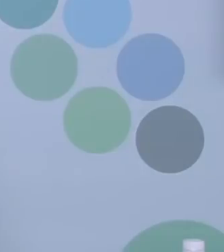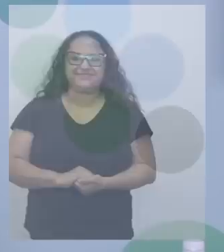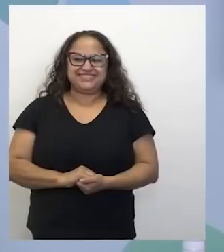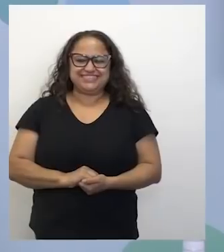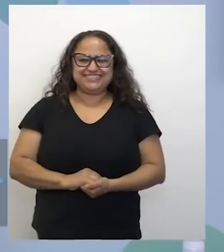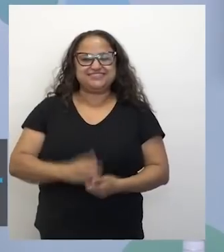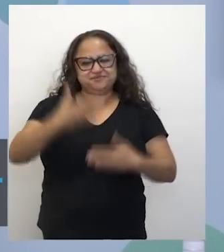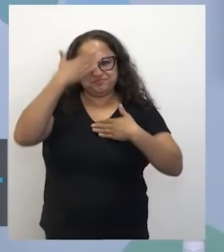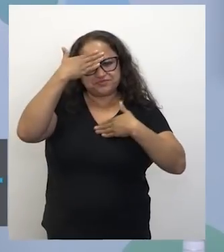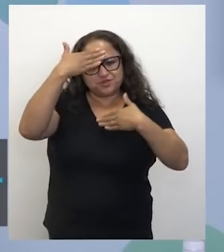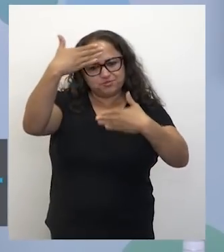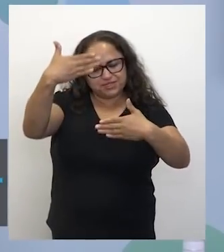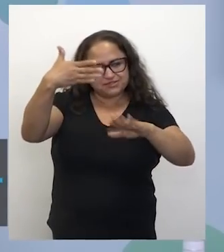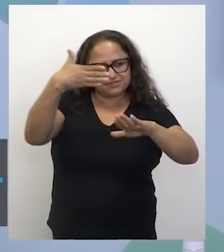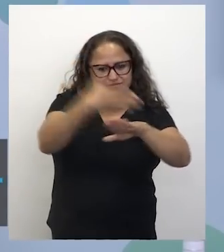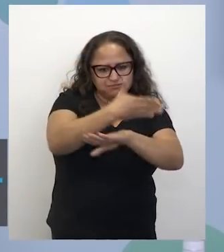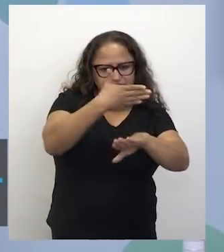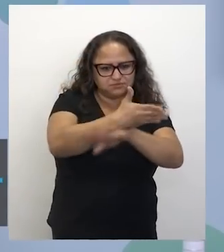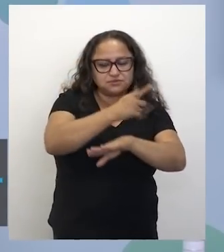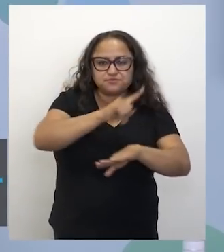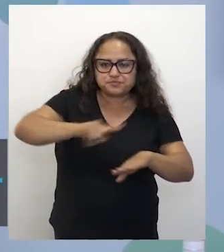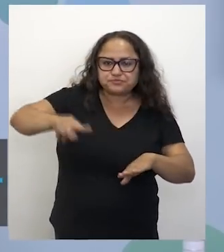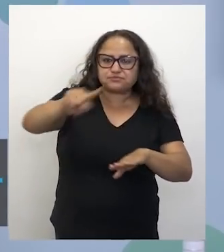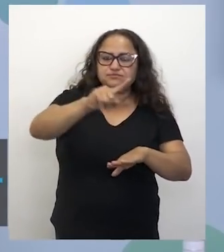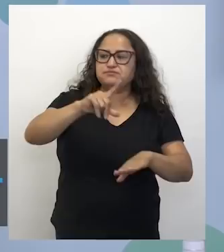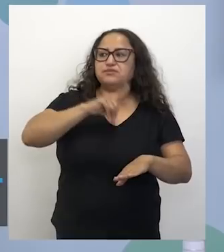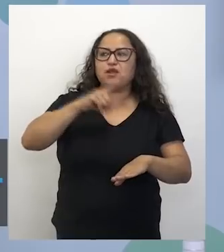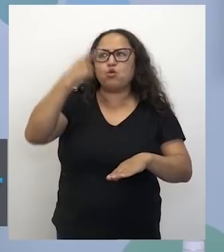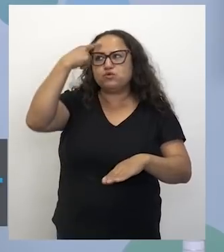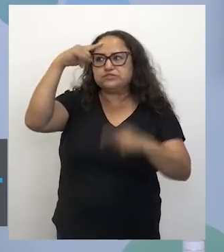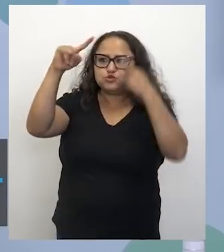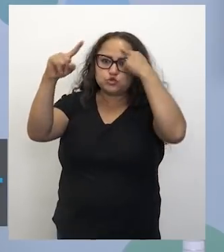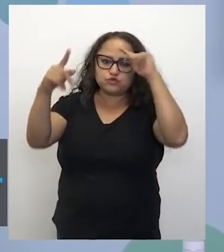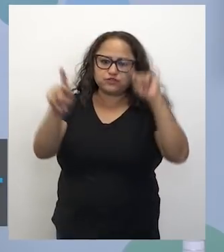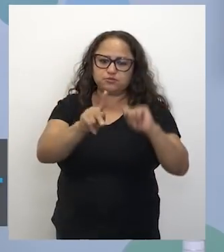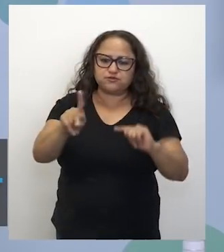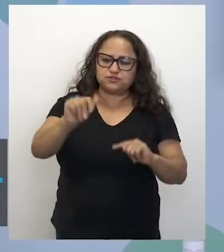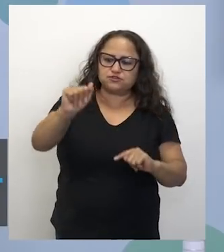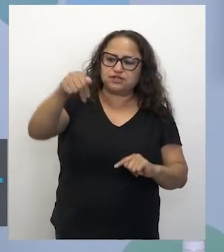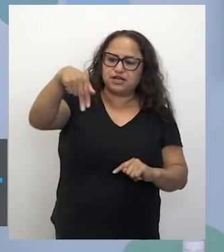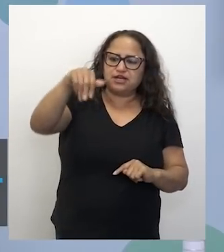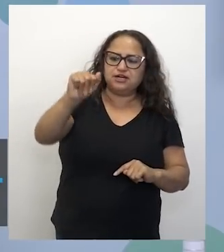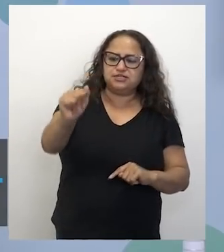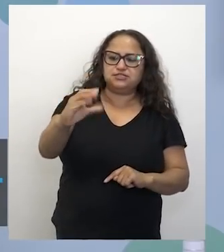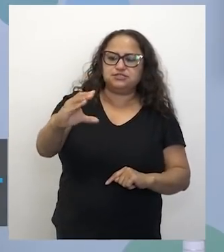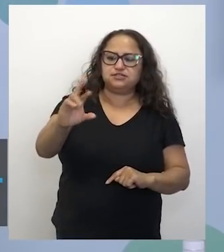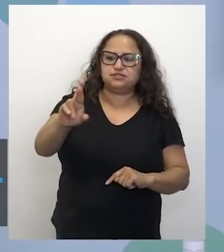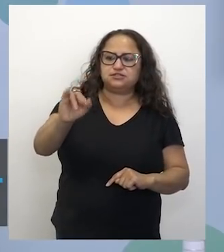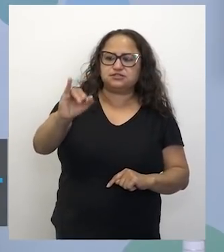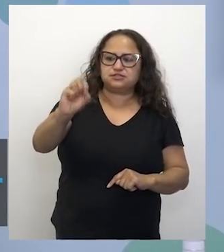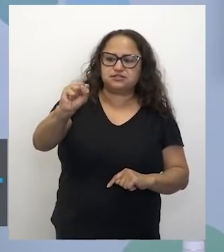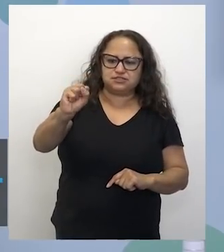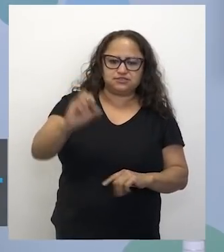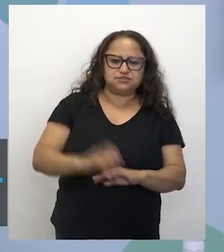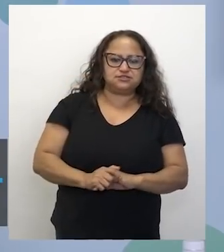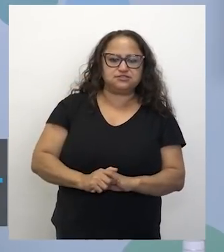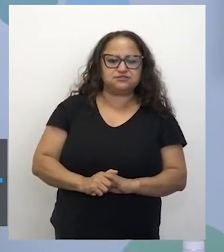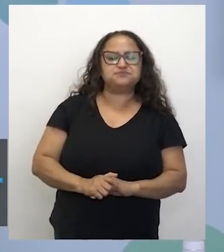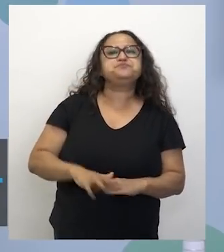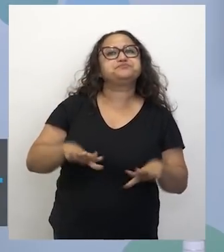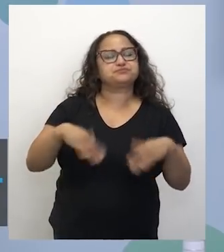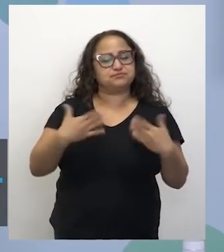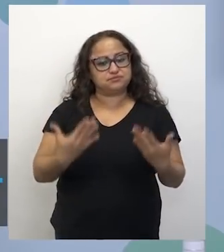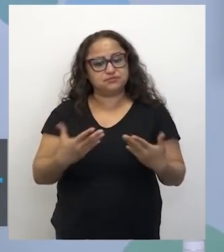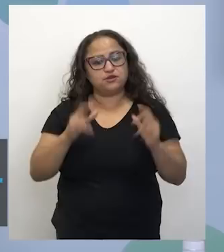Muito obrigada pela participação de vocês. Tem uma dúvida aqui da professora Ana Cristina. Ana Cris, né? Eu imagino que seja